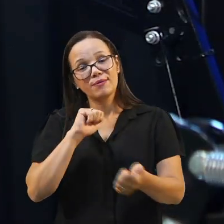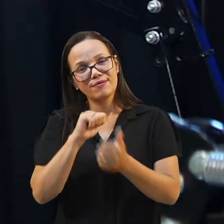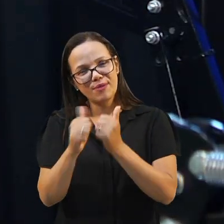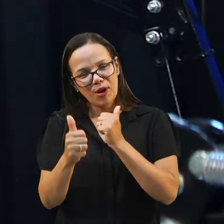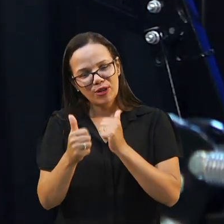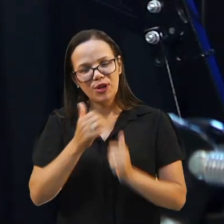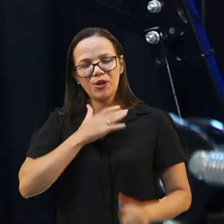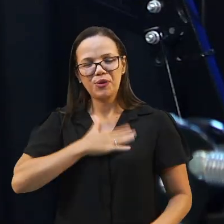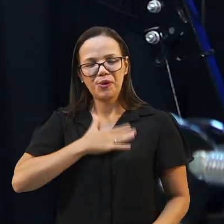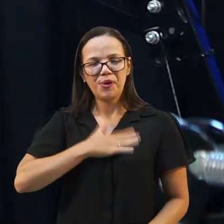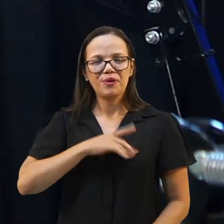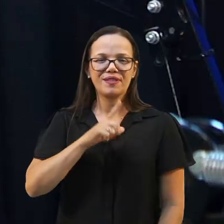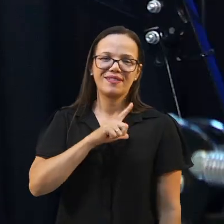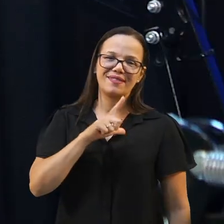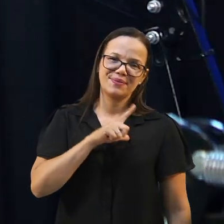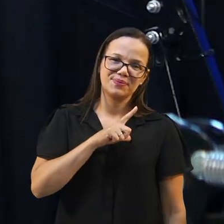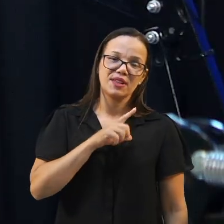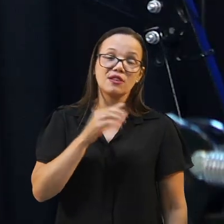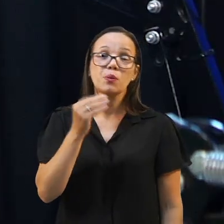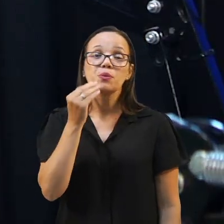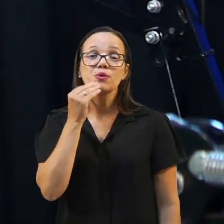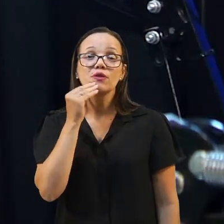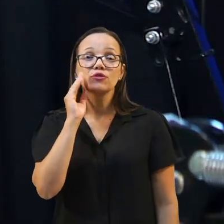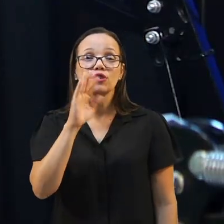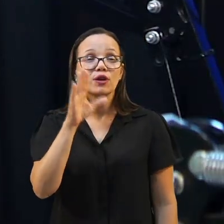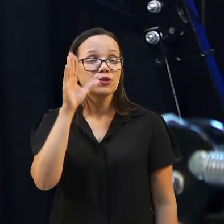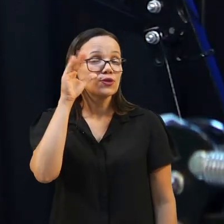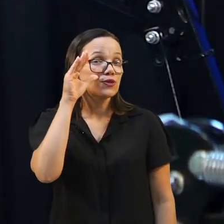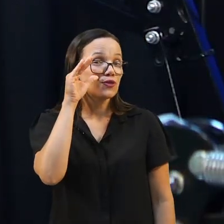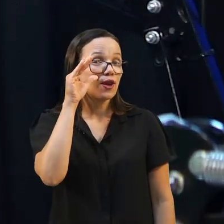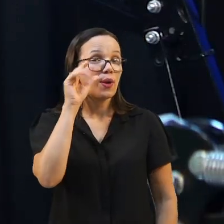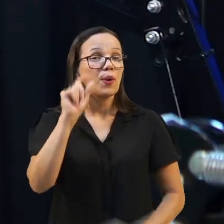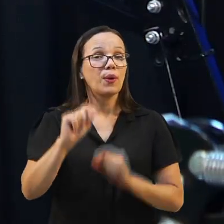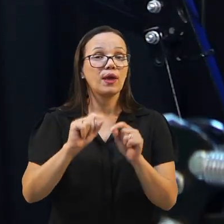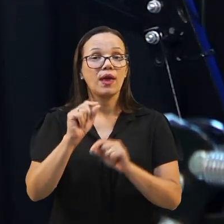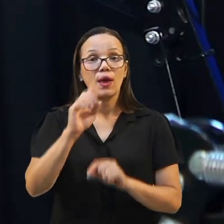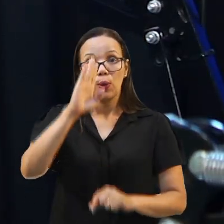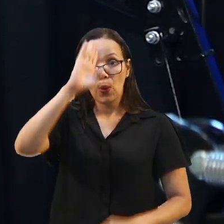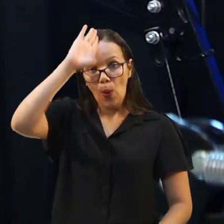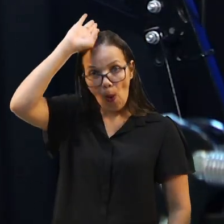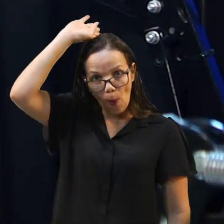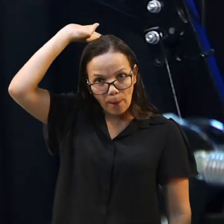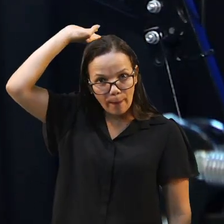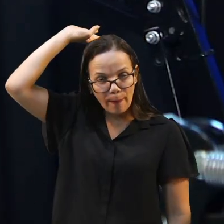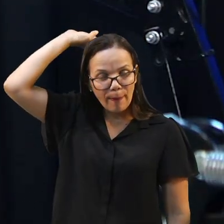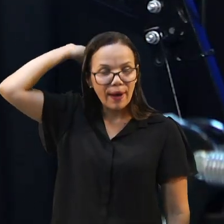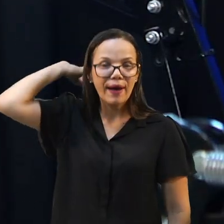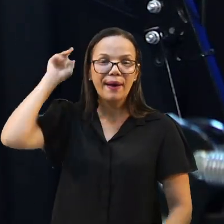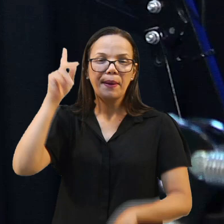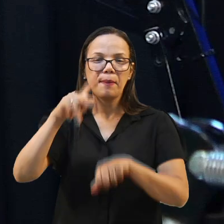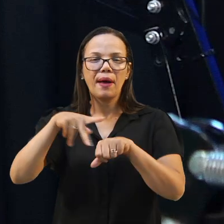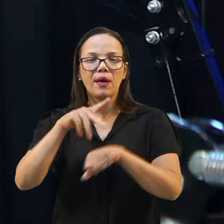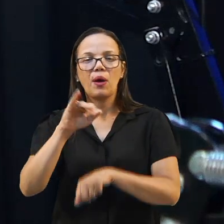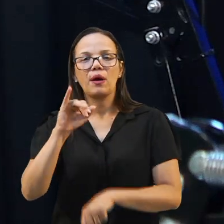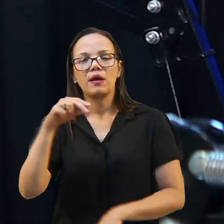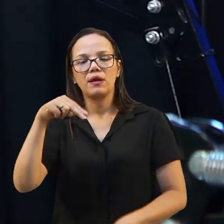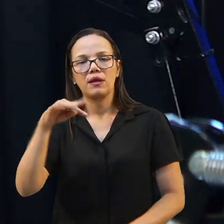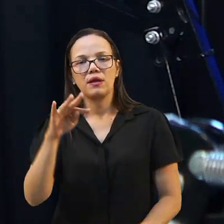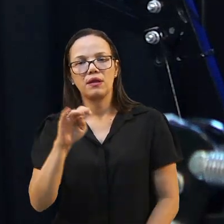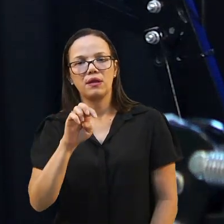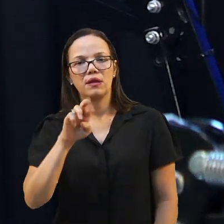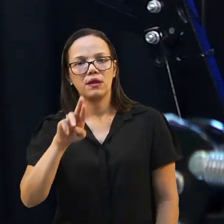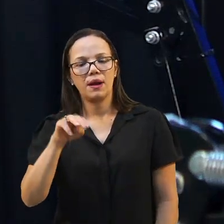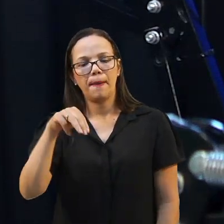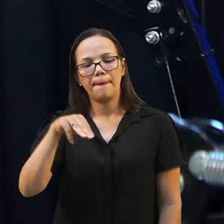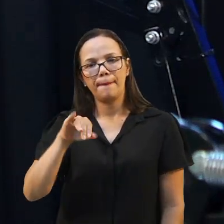tenho. Eu já tive a oportunidade de assistir em Roma Roma e Inter de Milão, então